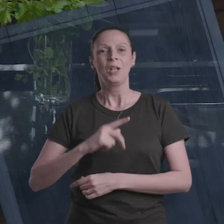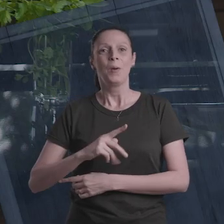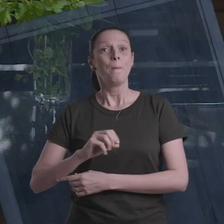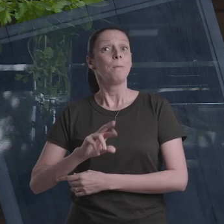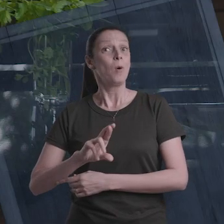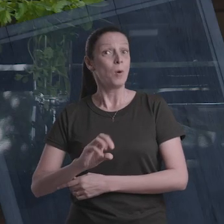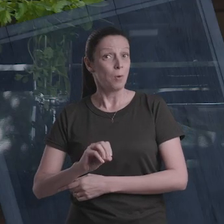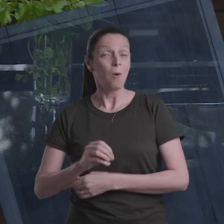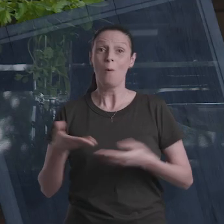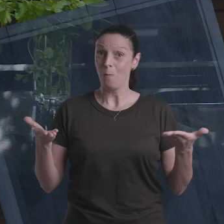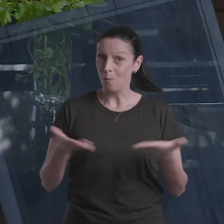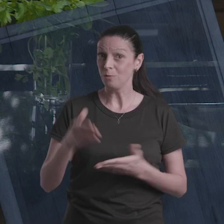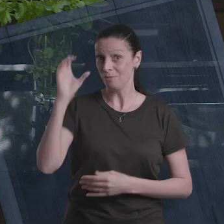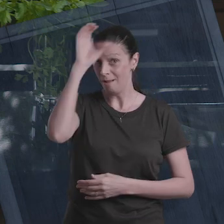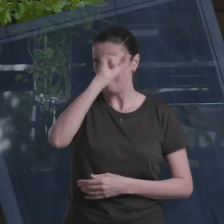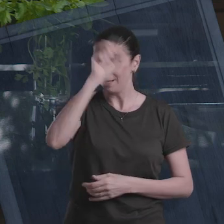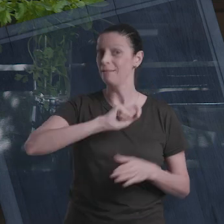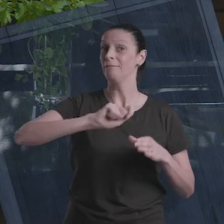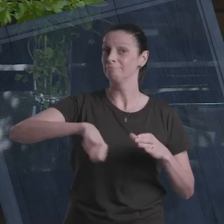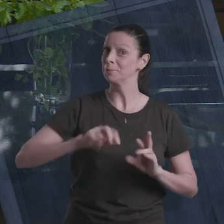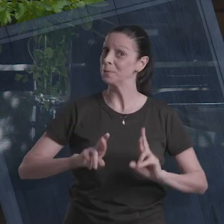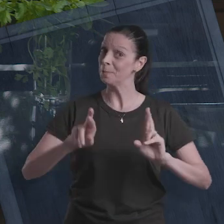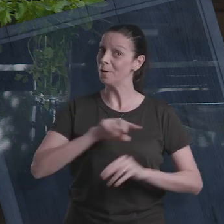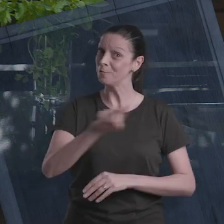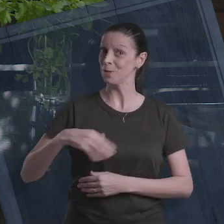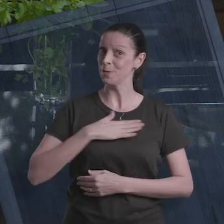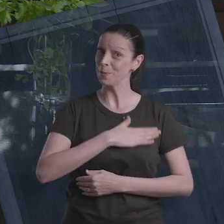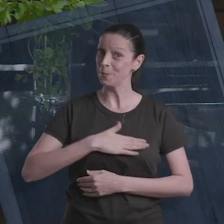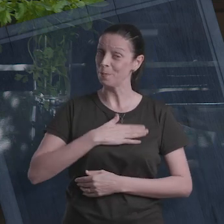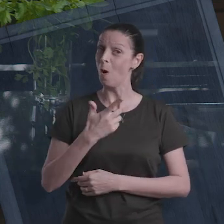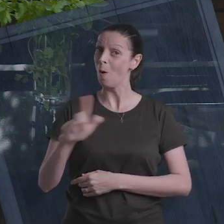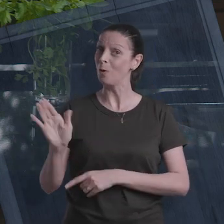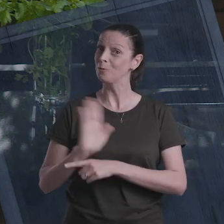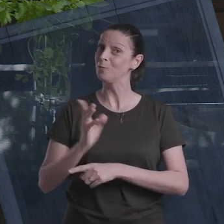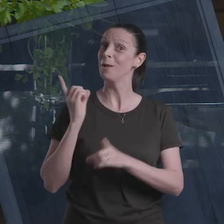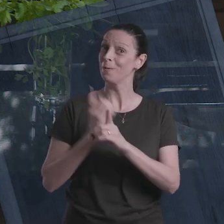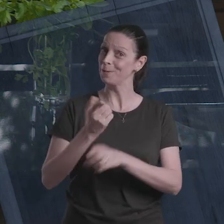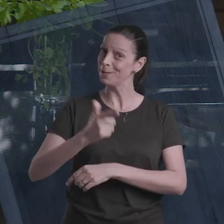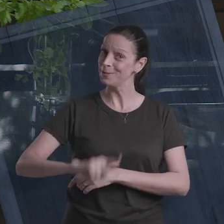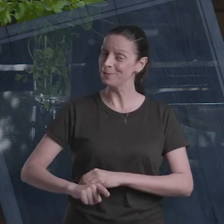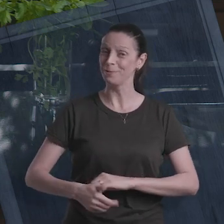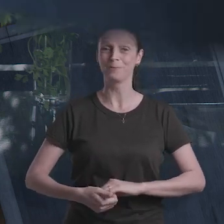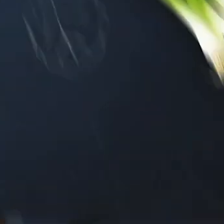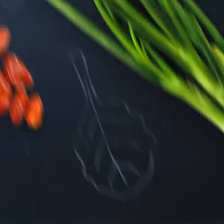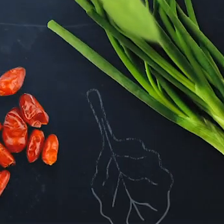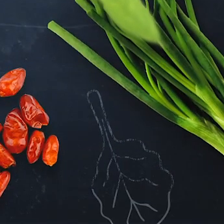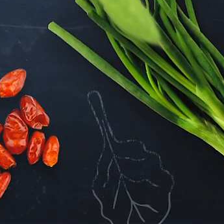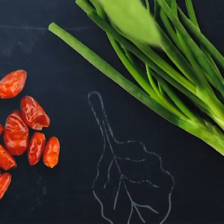Então, essa foi a nossa aula de hoje. Espero que vocês tenham gostado. Até o próximo vídeo!